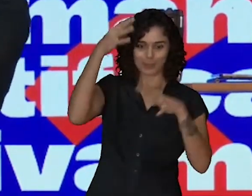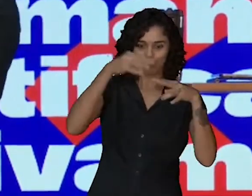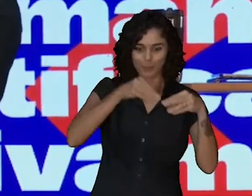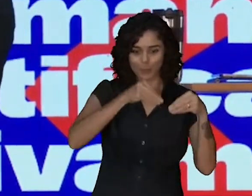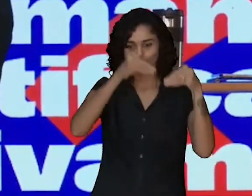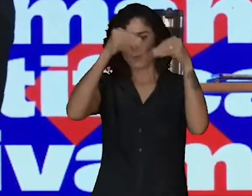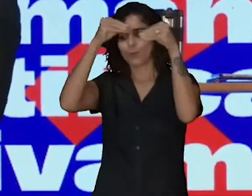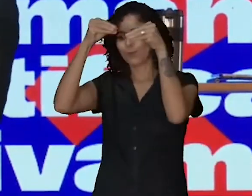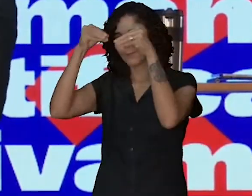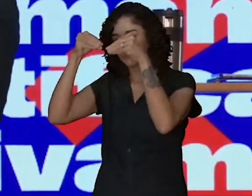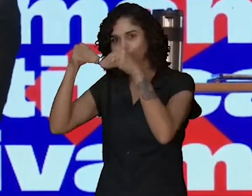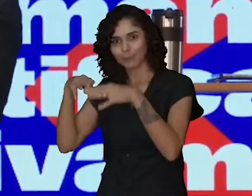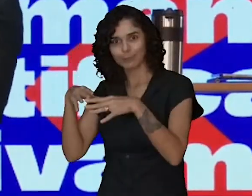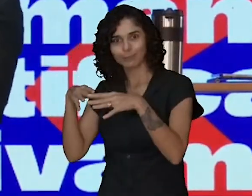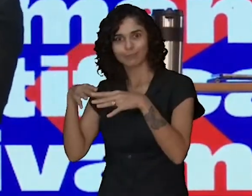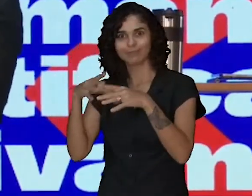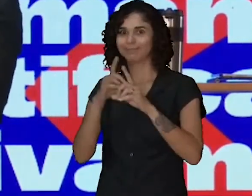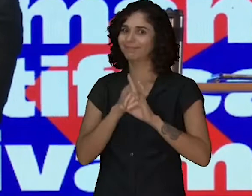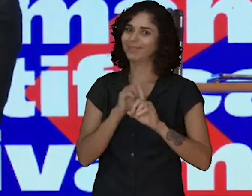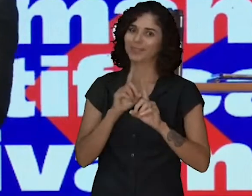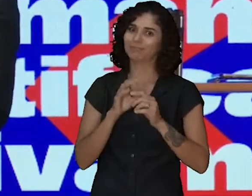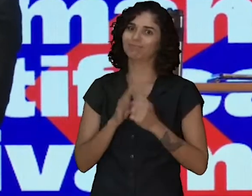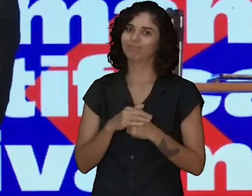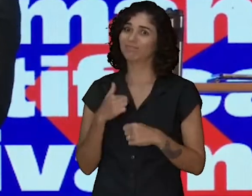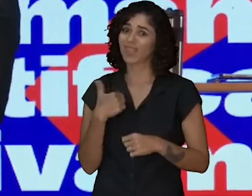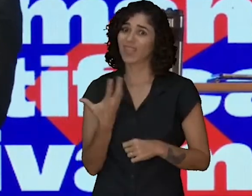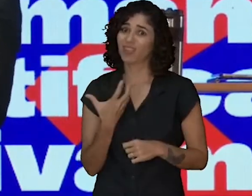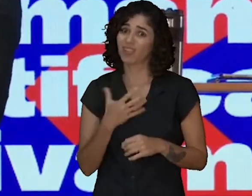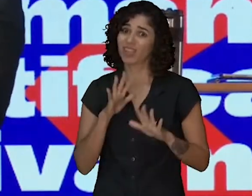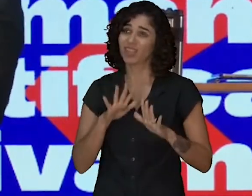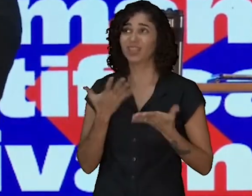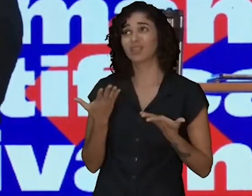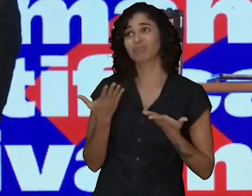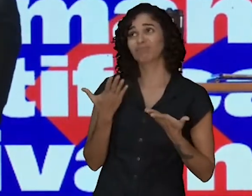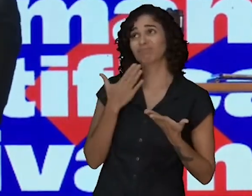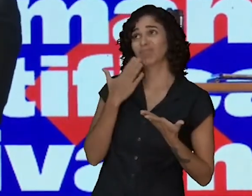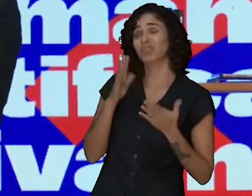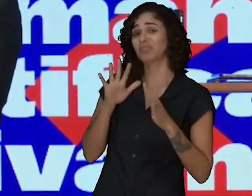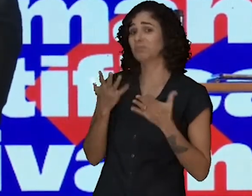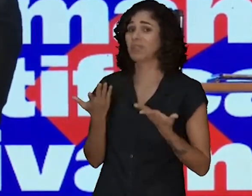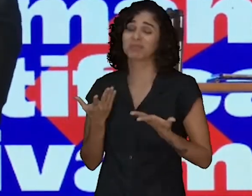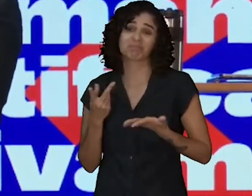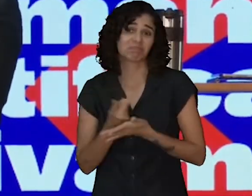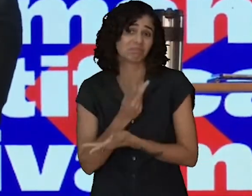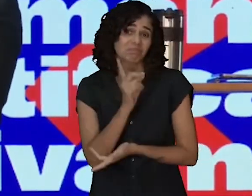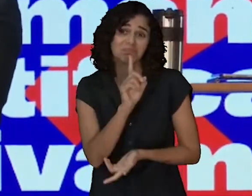Eu sugeri, mas ele não fez.